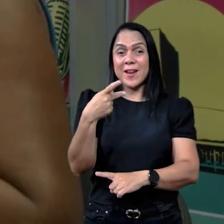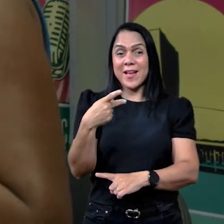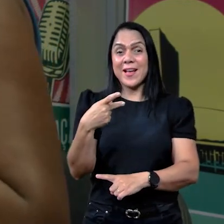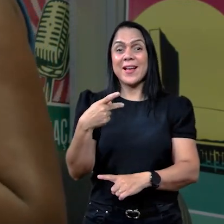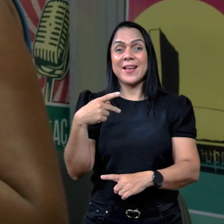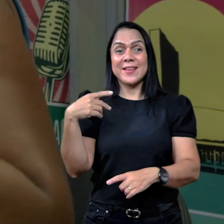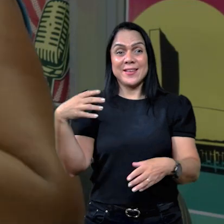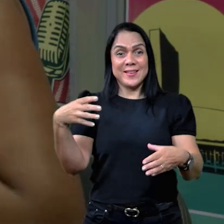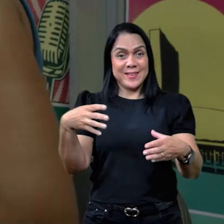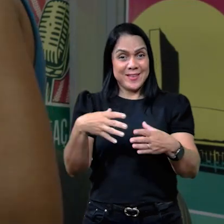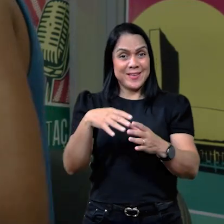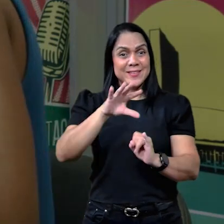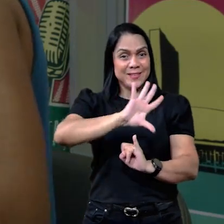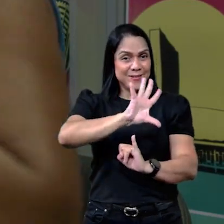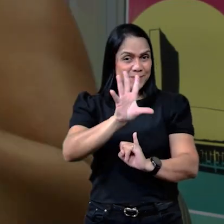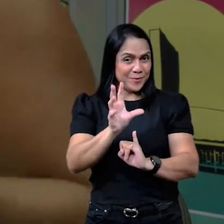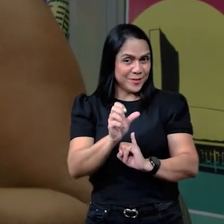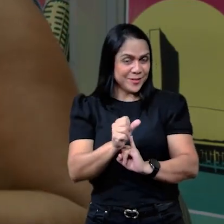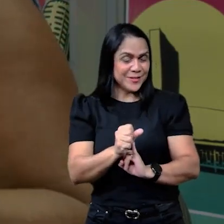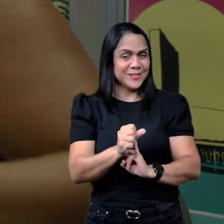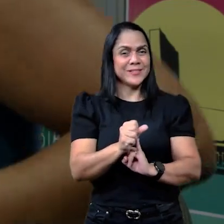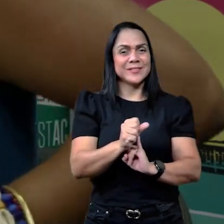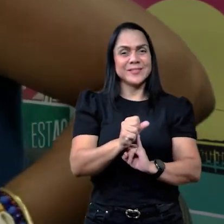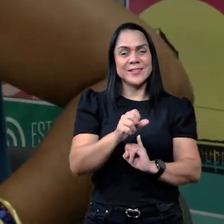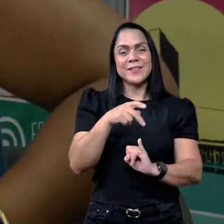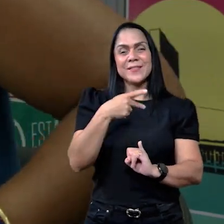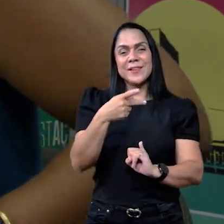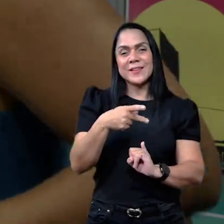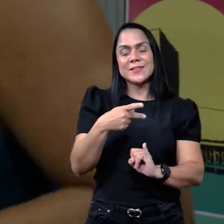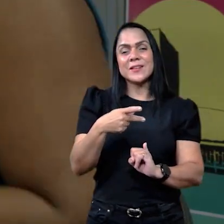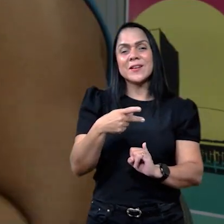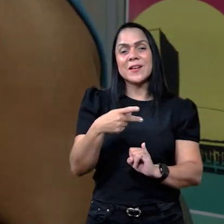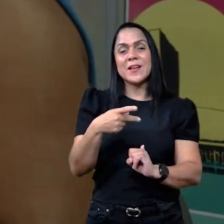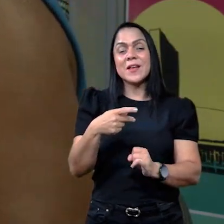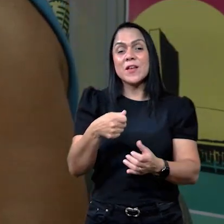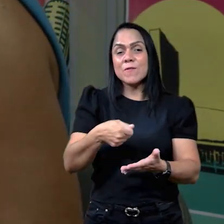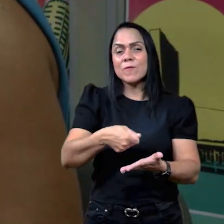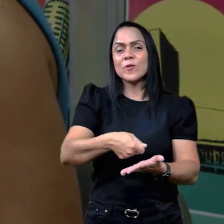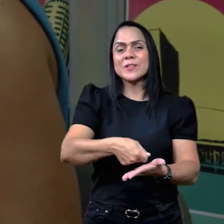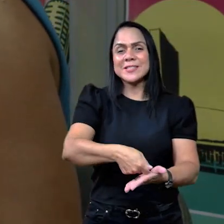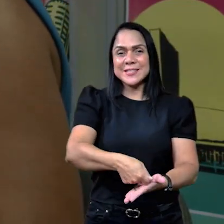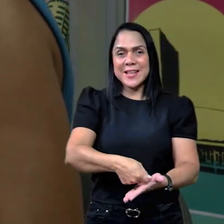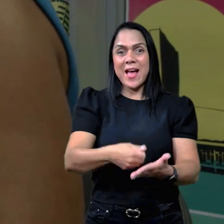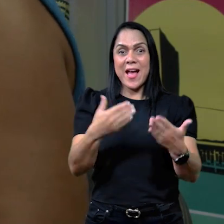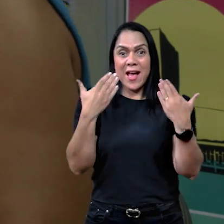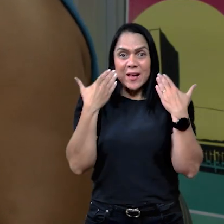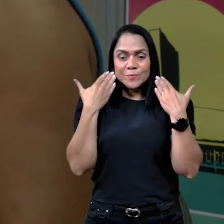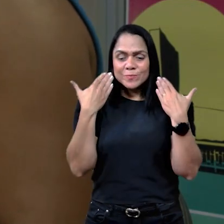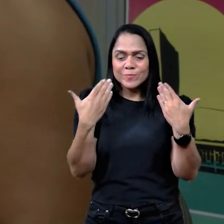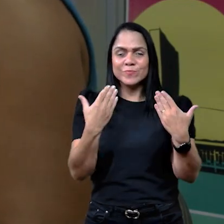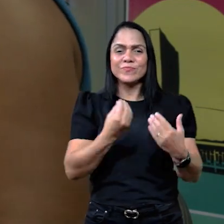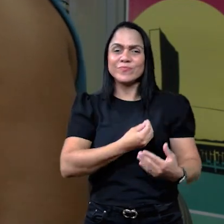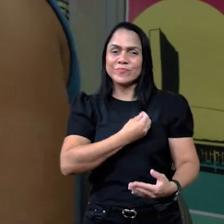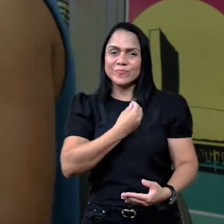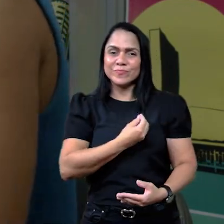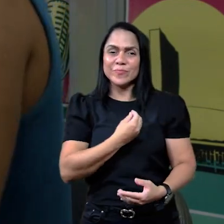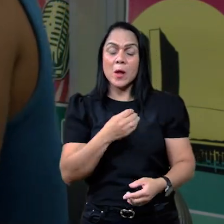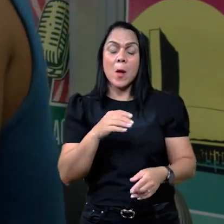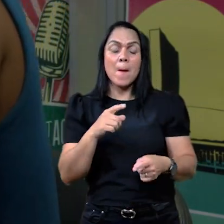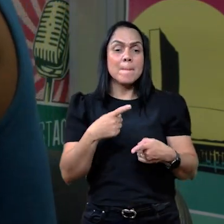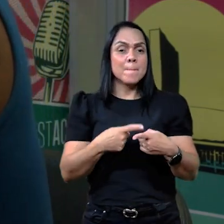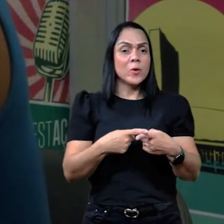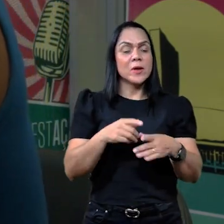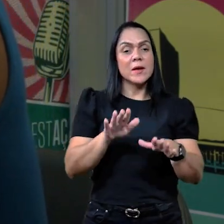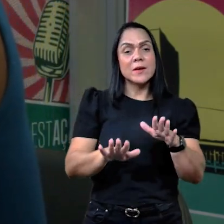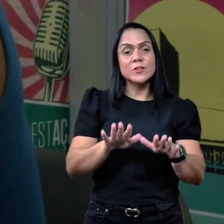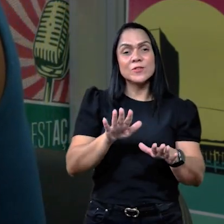esse programa está sendo gravado, né, reforçar a autodeclaração. Porque, às vezes, né, a produção de